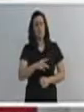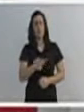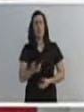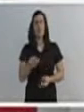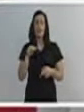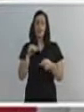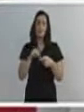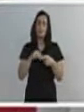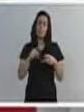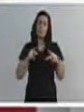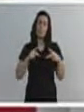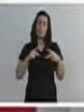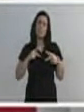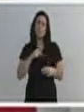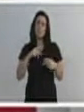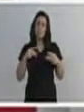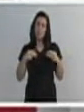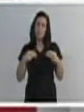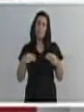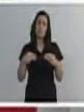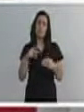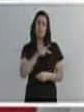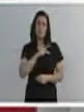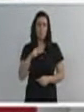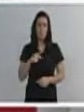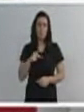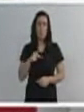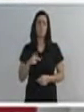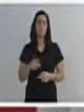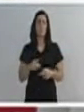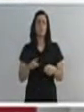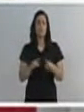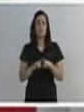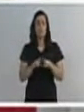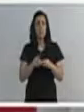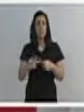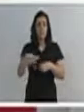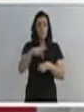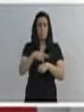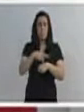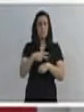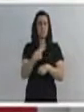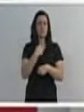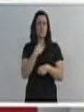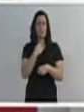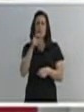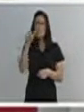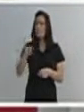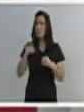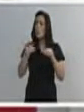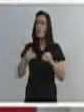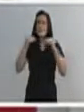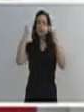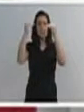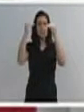Público. Esse é um país em que ninguém deve estar acima da lei.